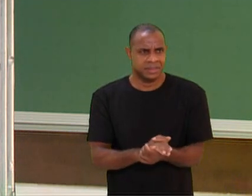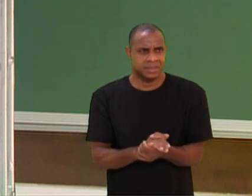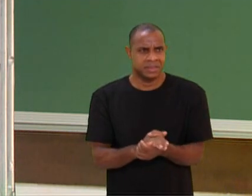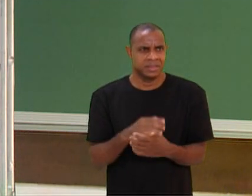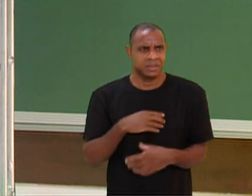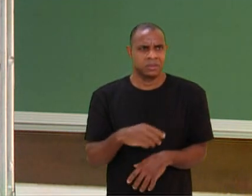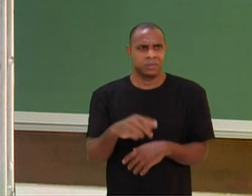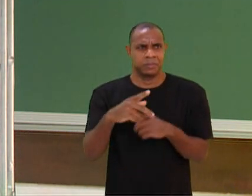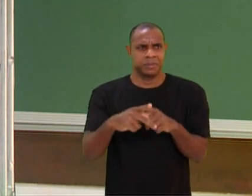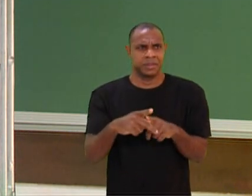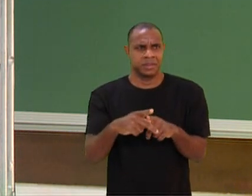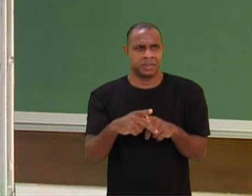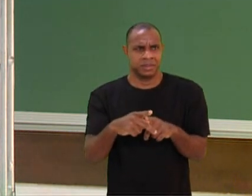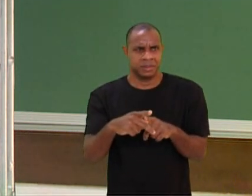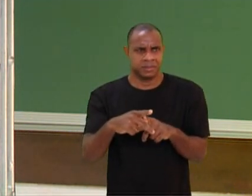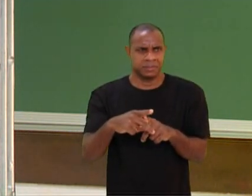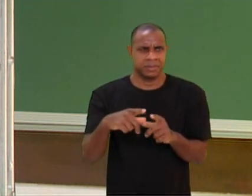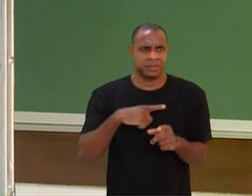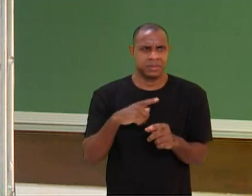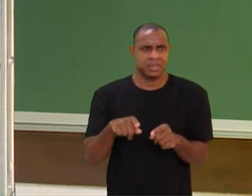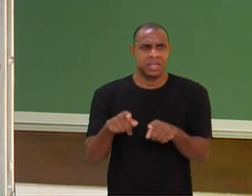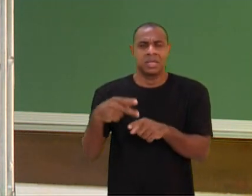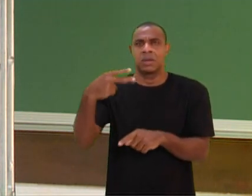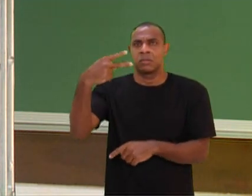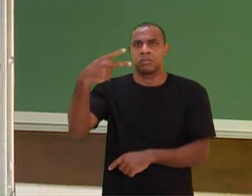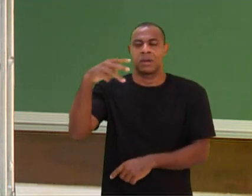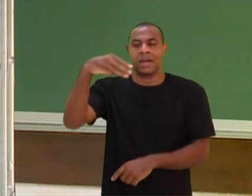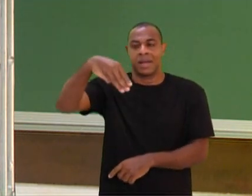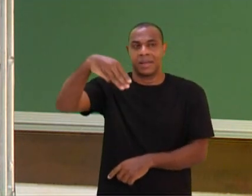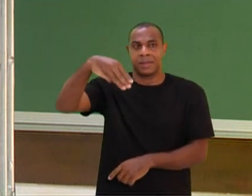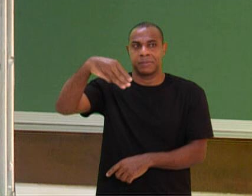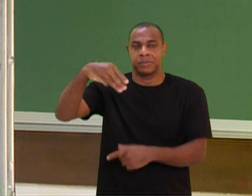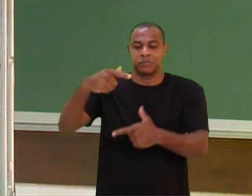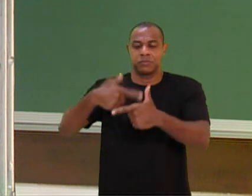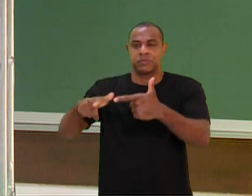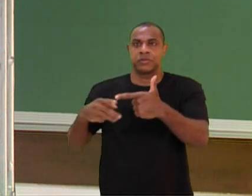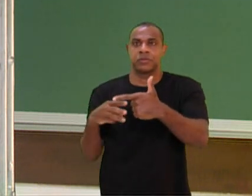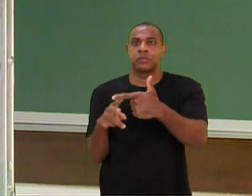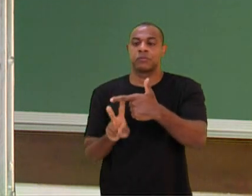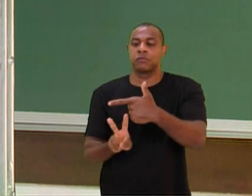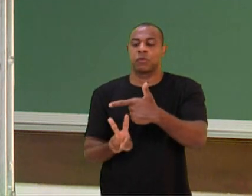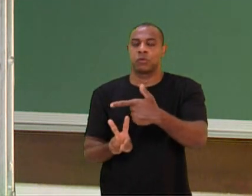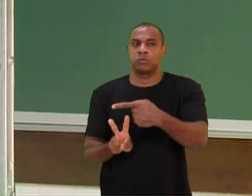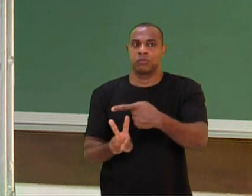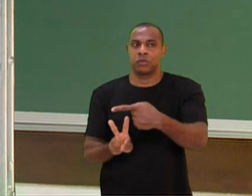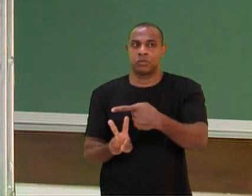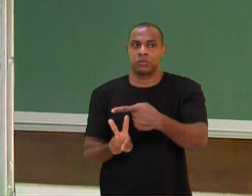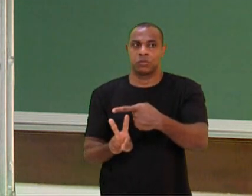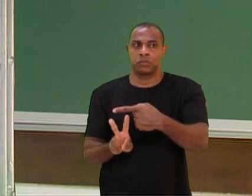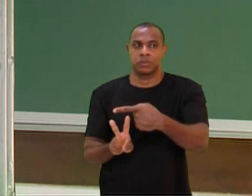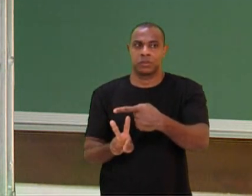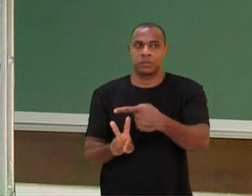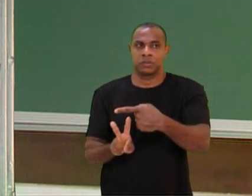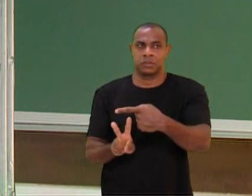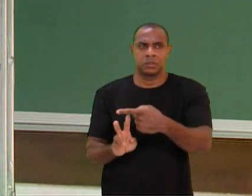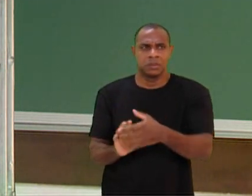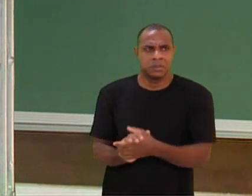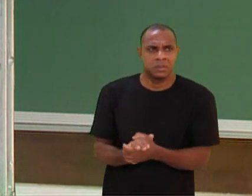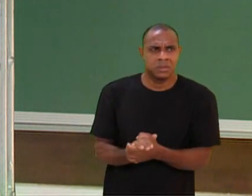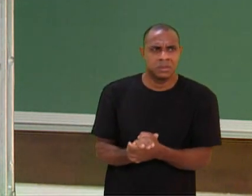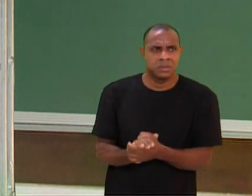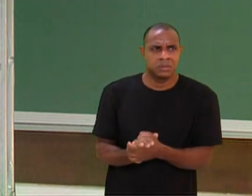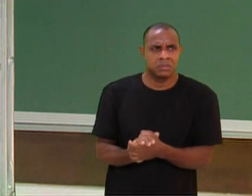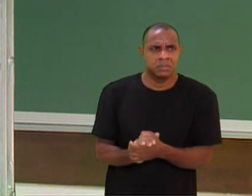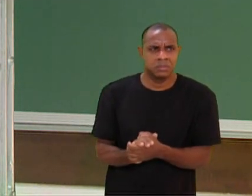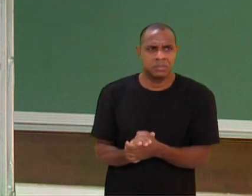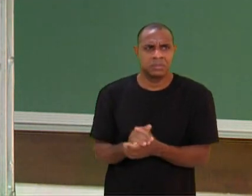massa específica e ele é igual a massa dividido pelo volume, certo? Quando a gente vai falar sobre a questão de unidades aqui oficial, nós temos que lembrar